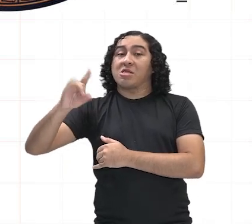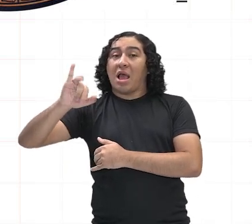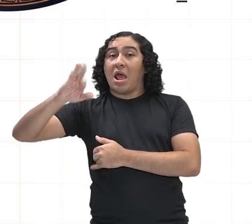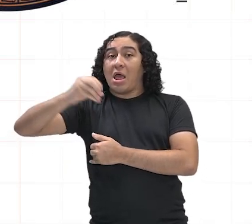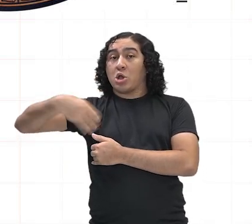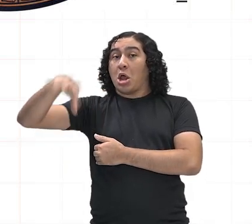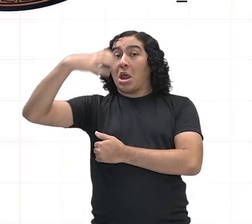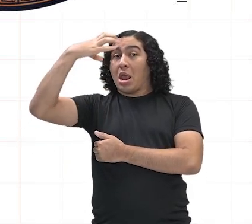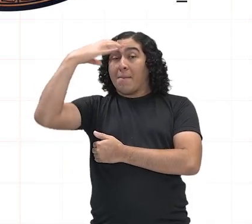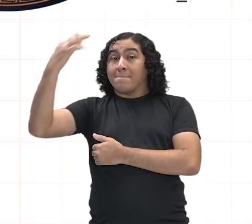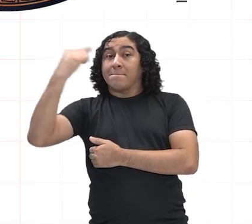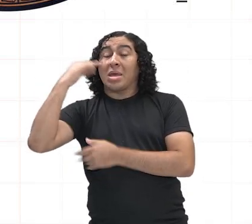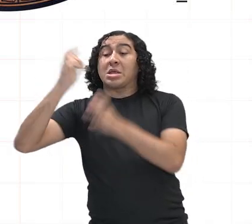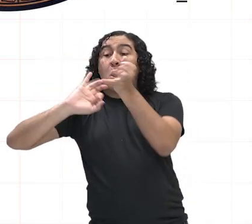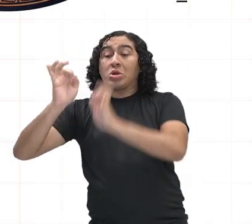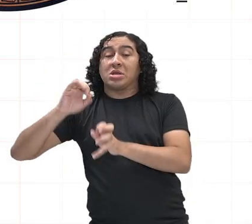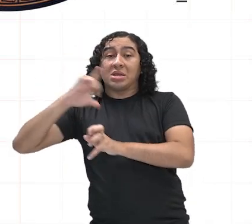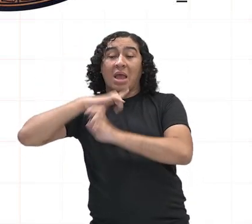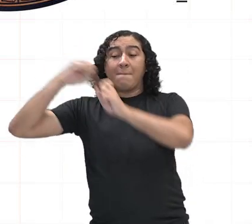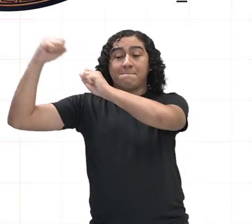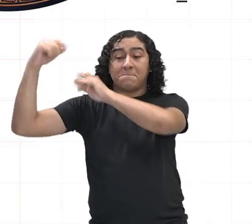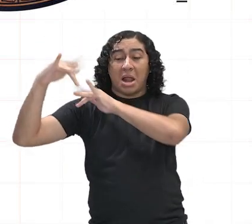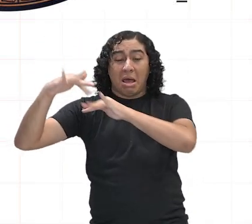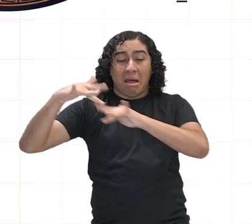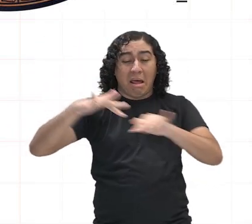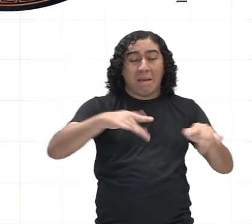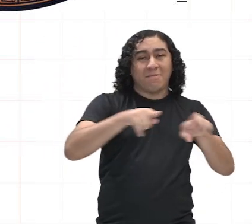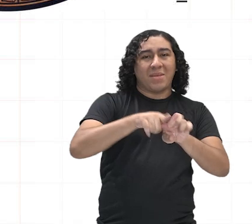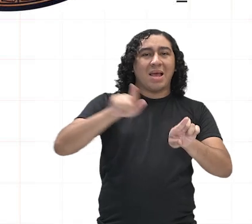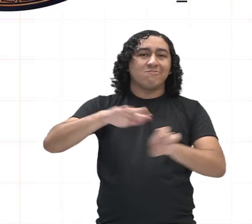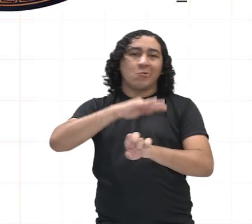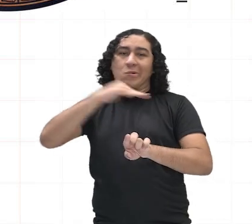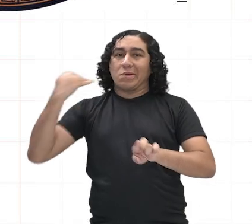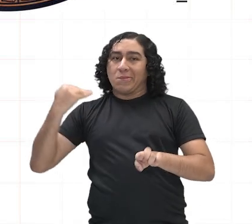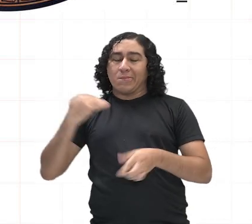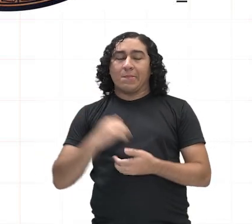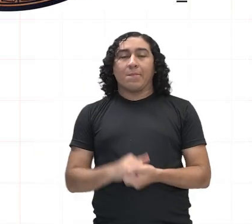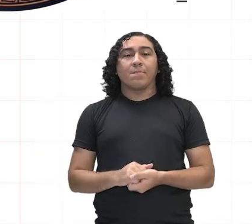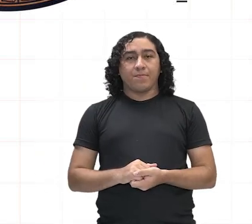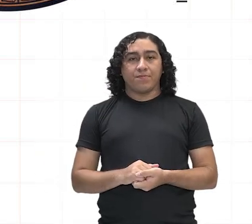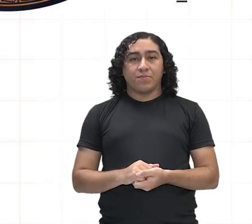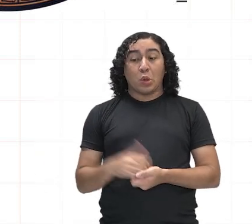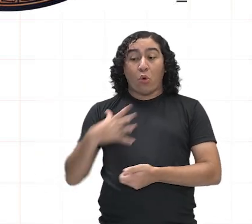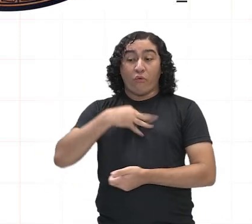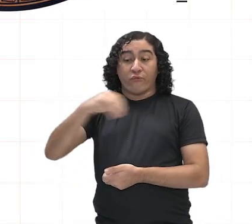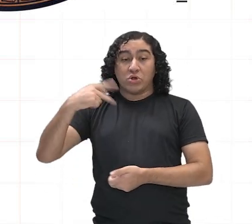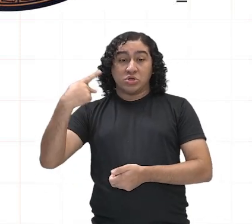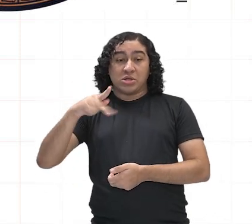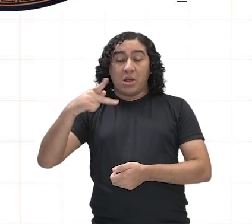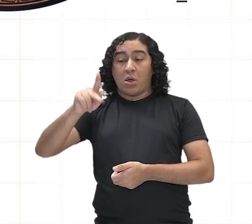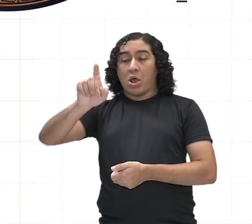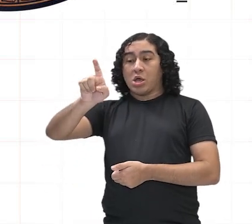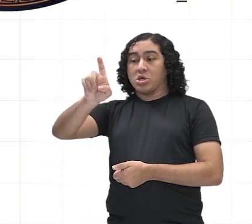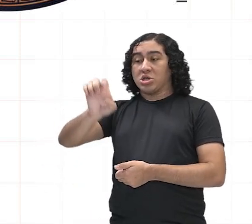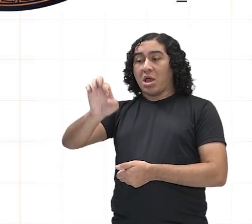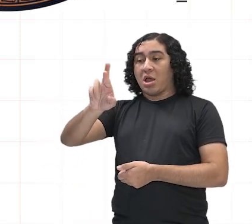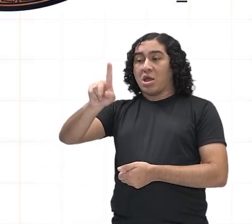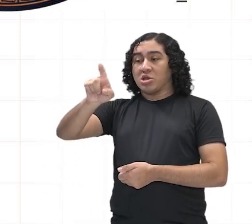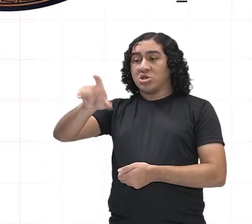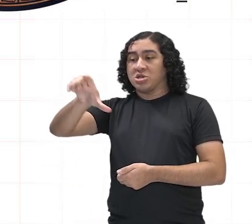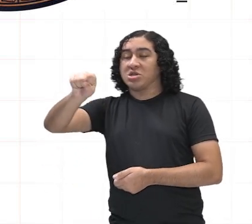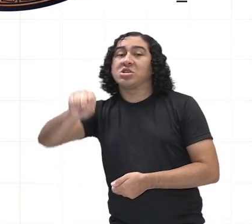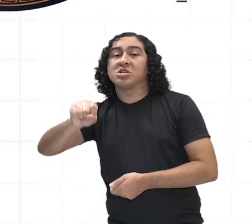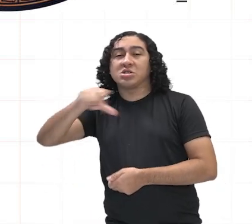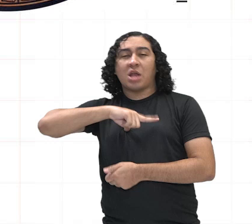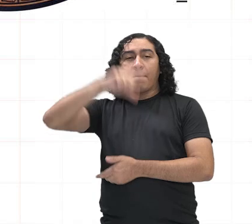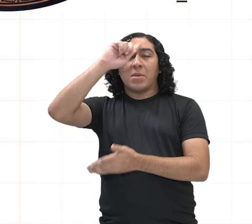uma invasão em larga escala, mas morreu antes disso. O seu filho, o Xerxes, comandou uma nova